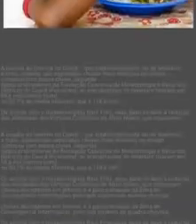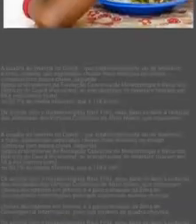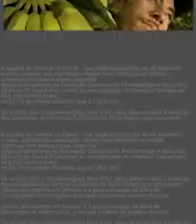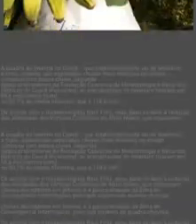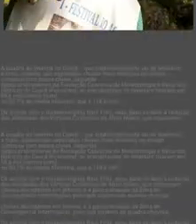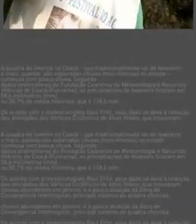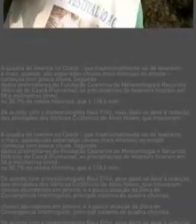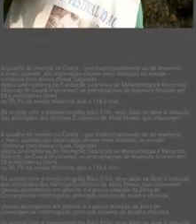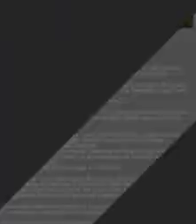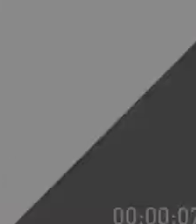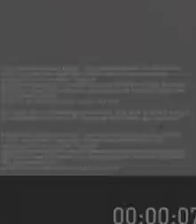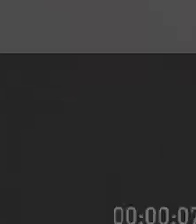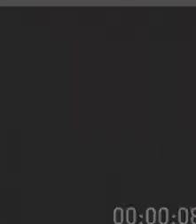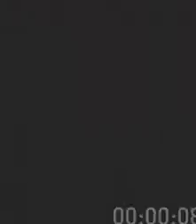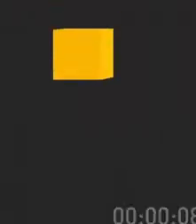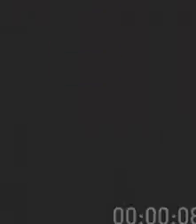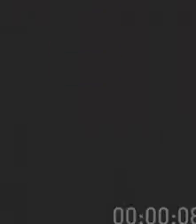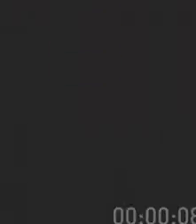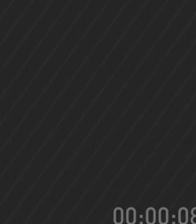à noite